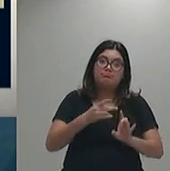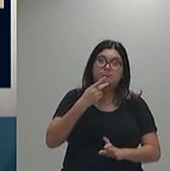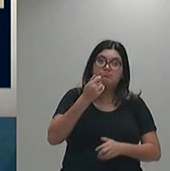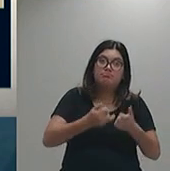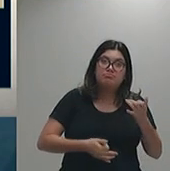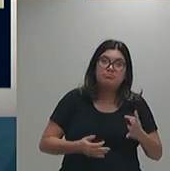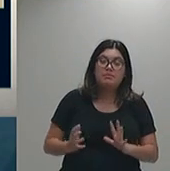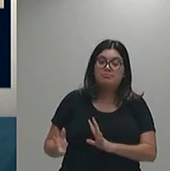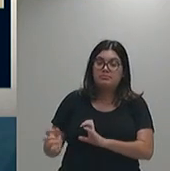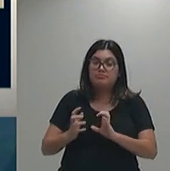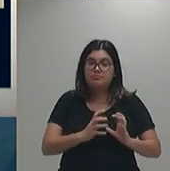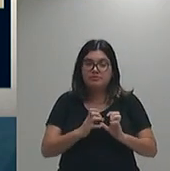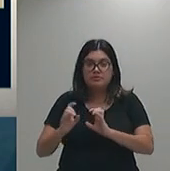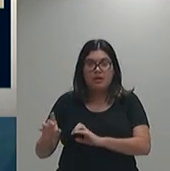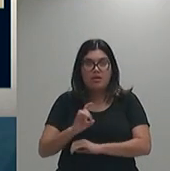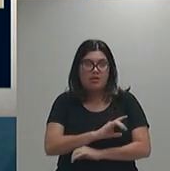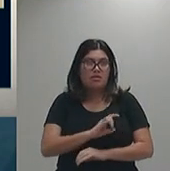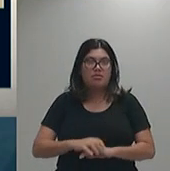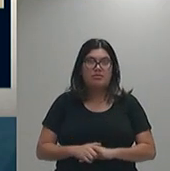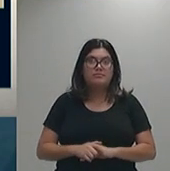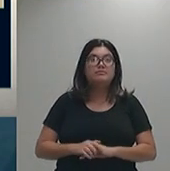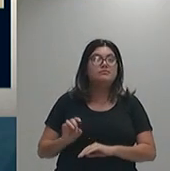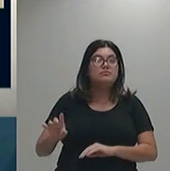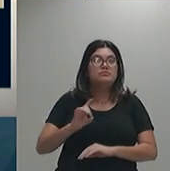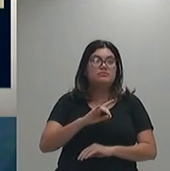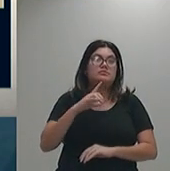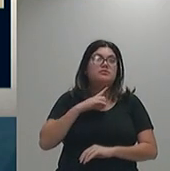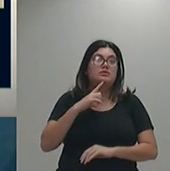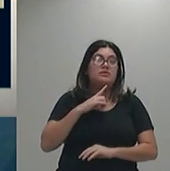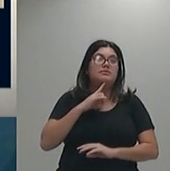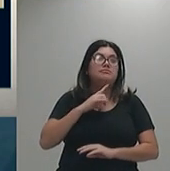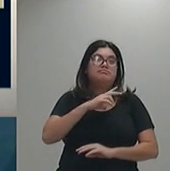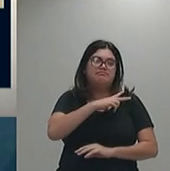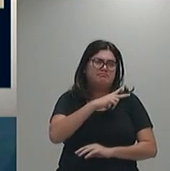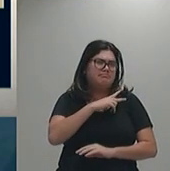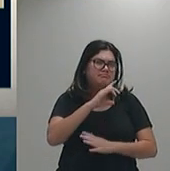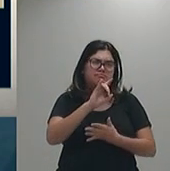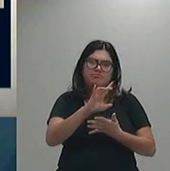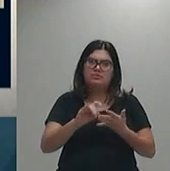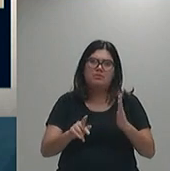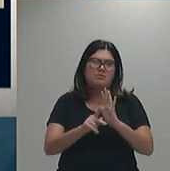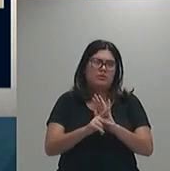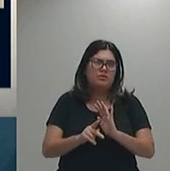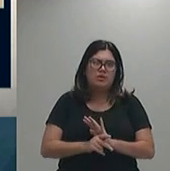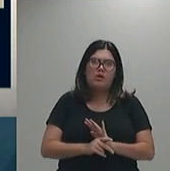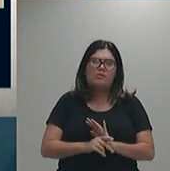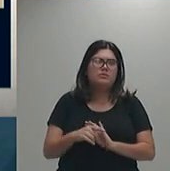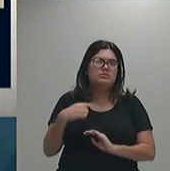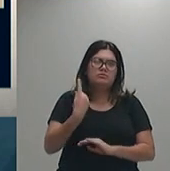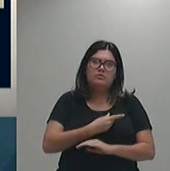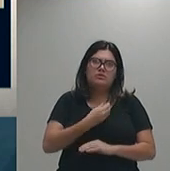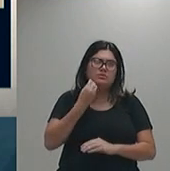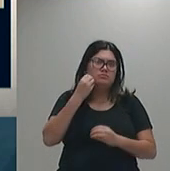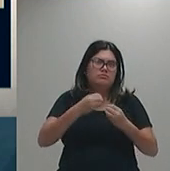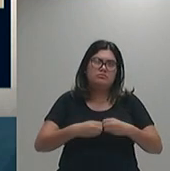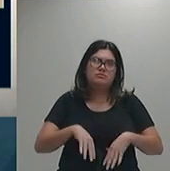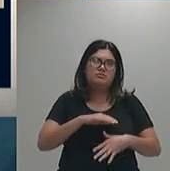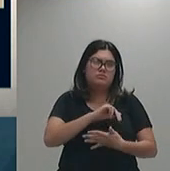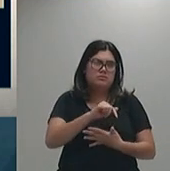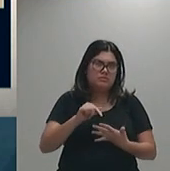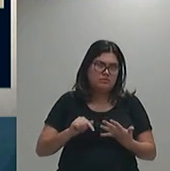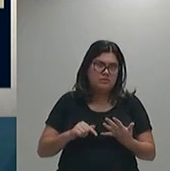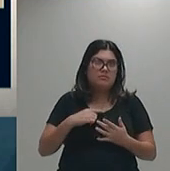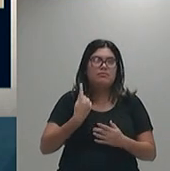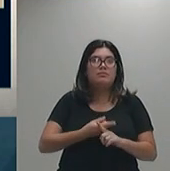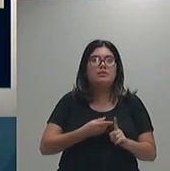uma em seu painel e cada painel tem suas particularidades não nos cabe e interferir no mérito de cada um o fato é que temos duas decisões